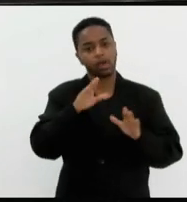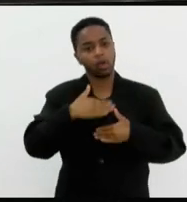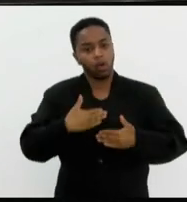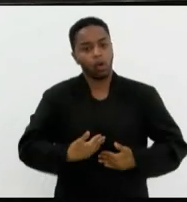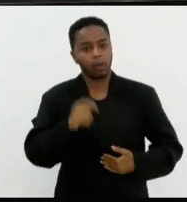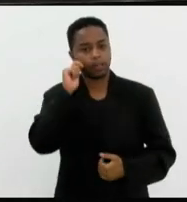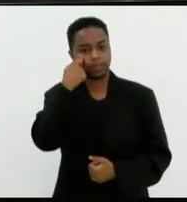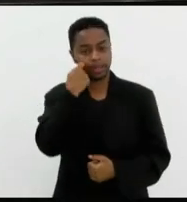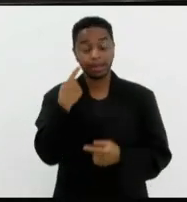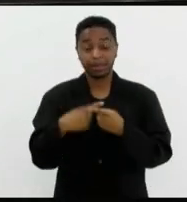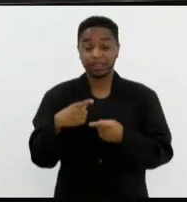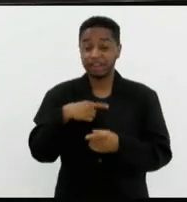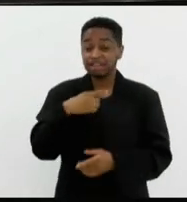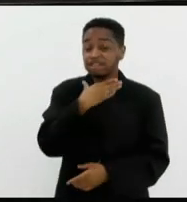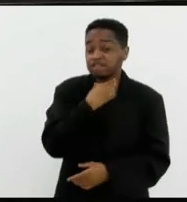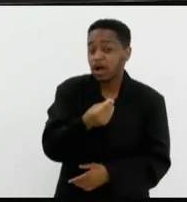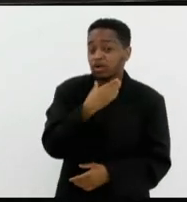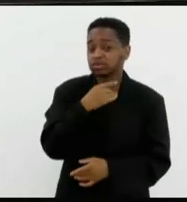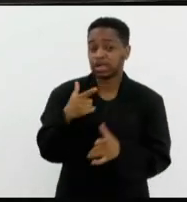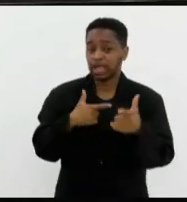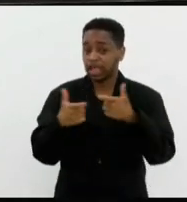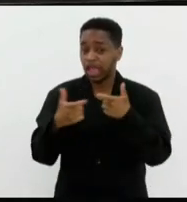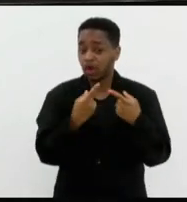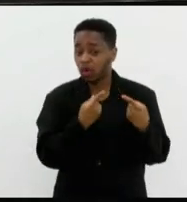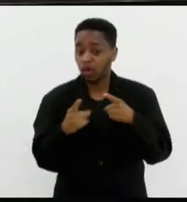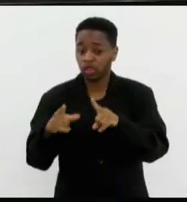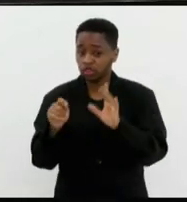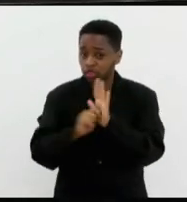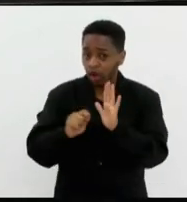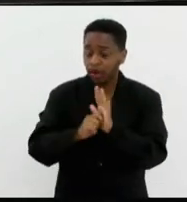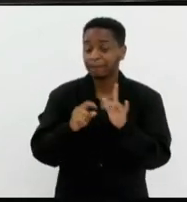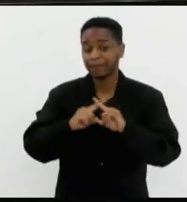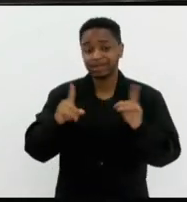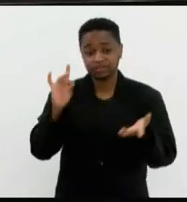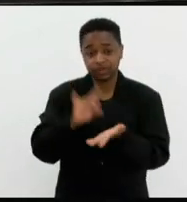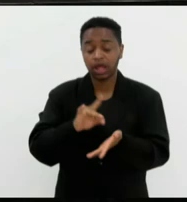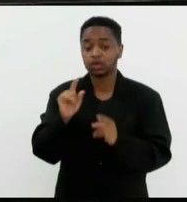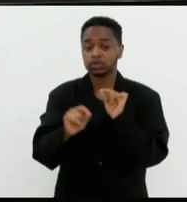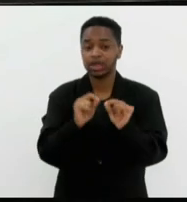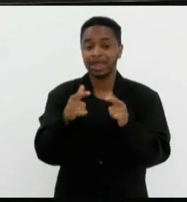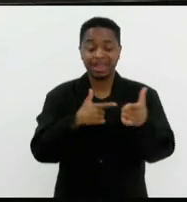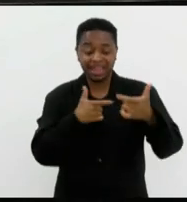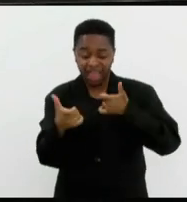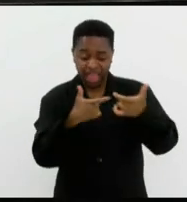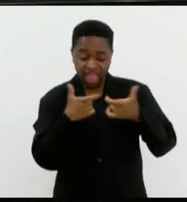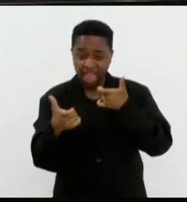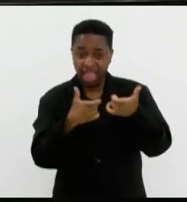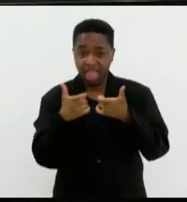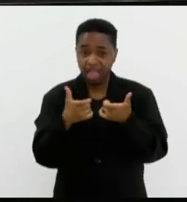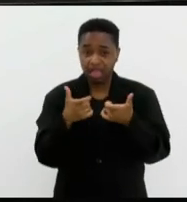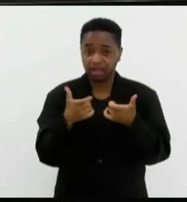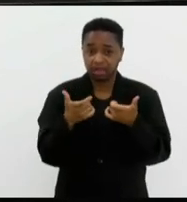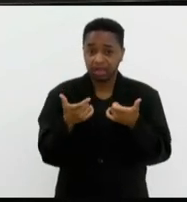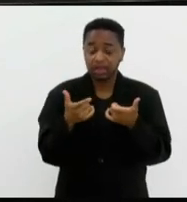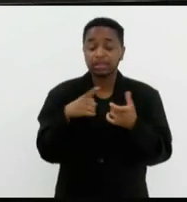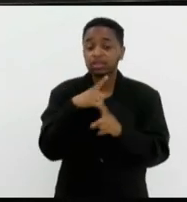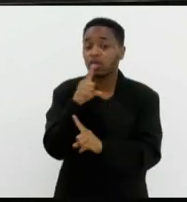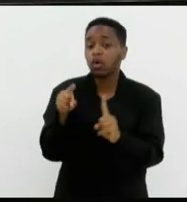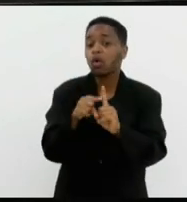falsa guerra às drogas, que na verdade é uma guerra insana, ela tem como